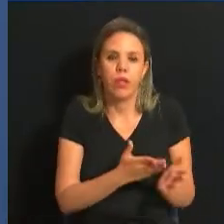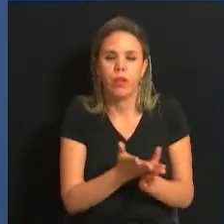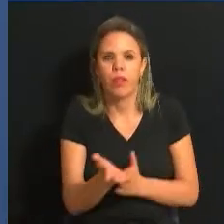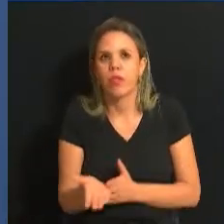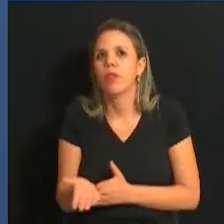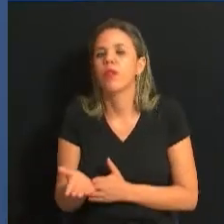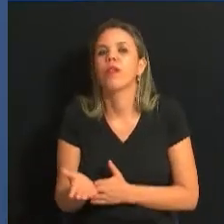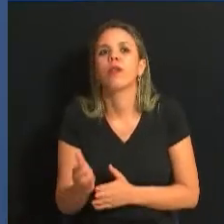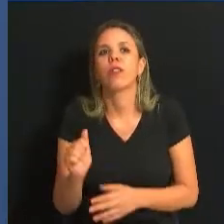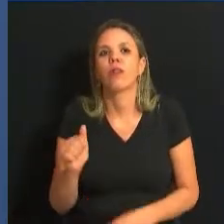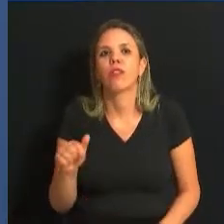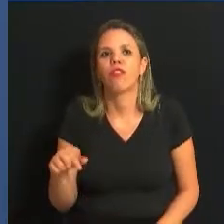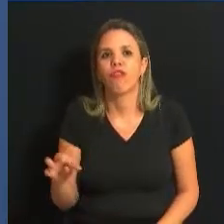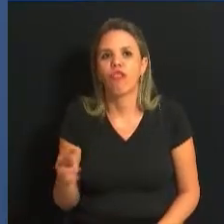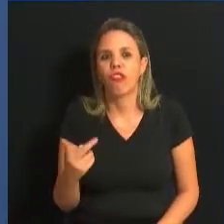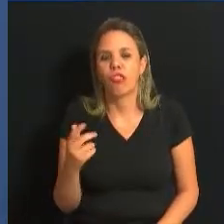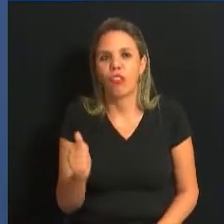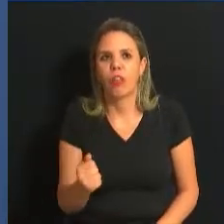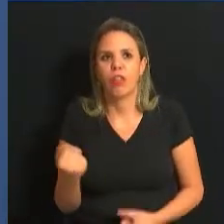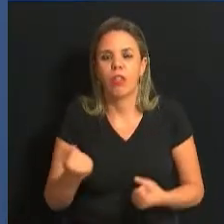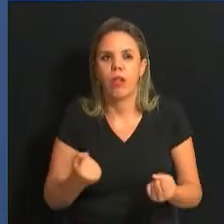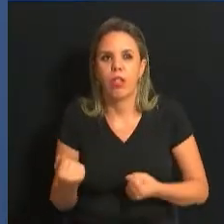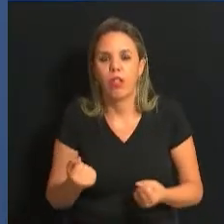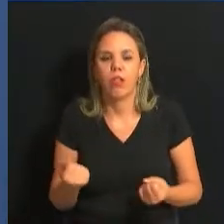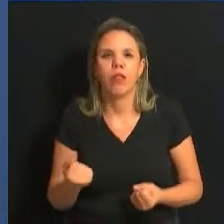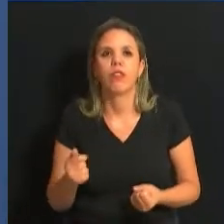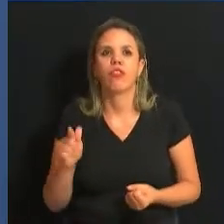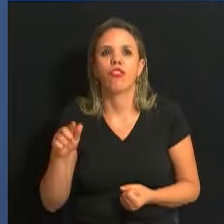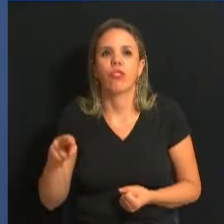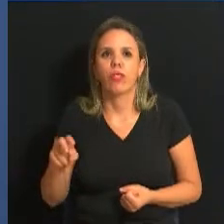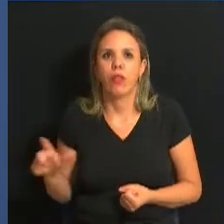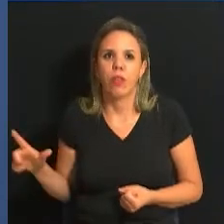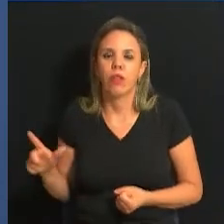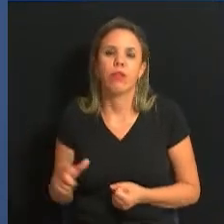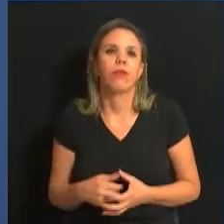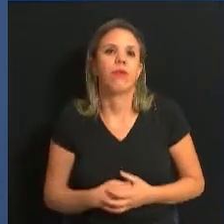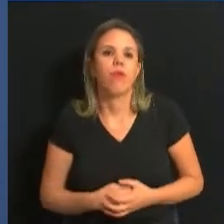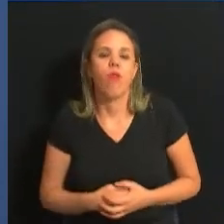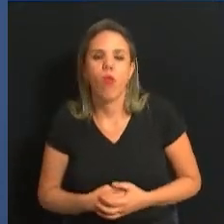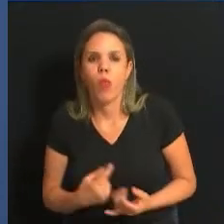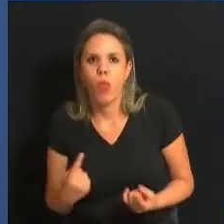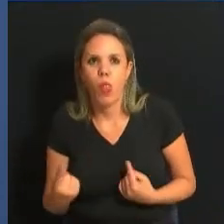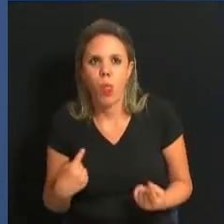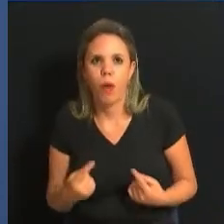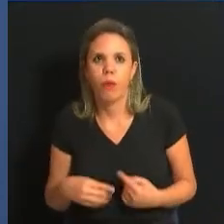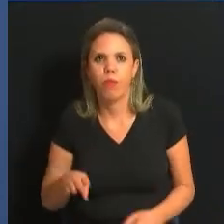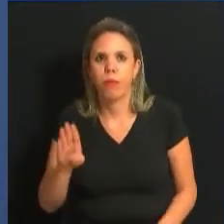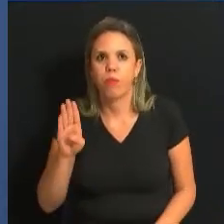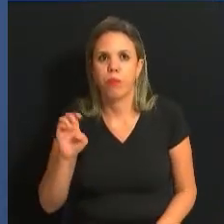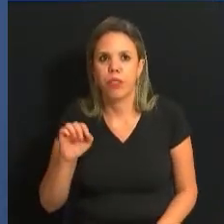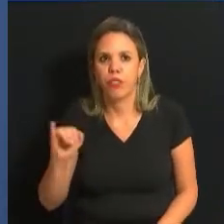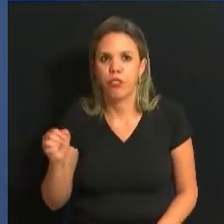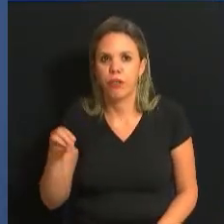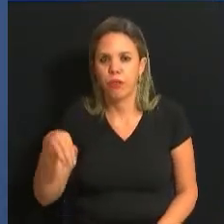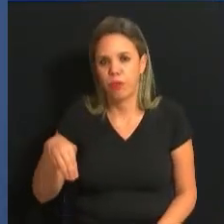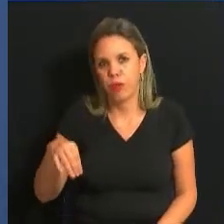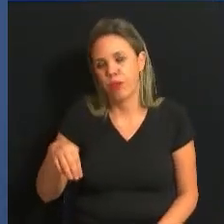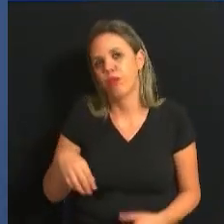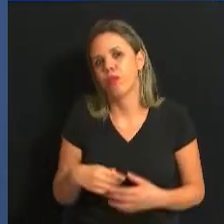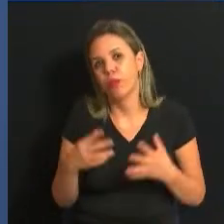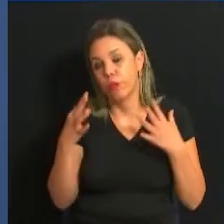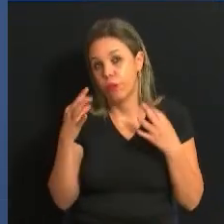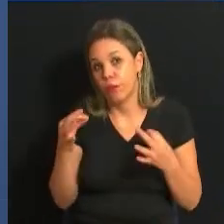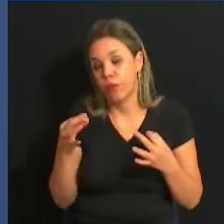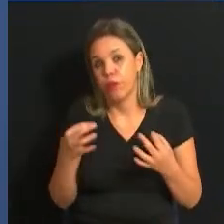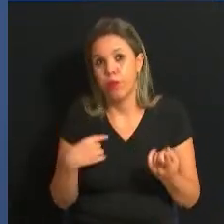demais veículos, pelas ruas General Osório, Barão de Jaguária e Avenida Benjamin Constant. Fique atento porque as linhas